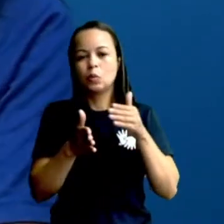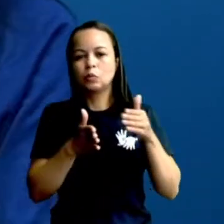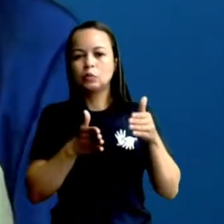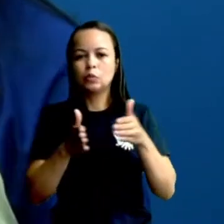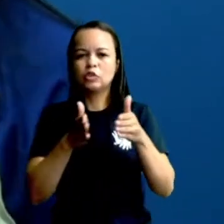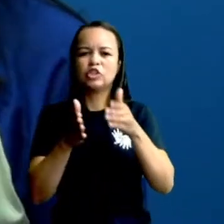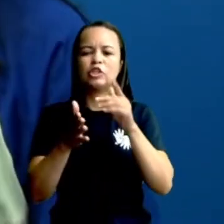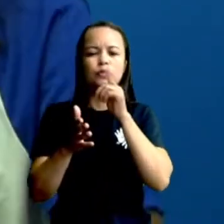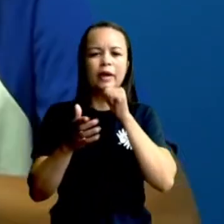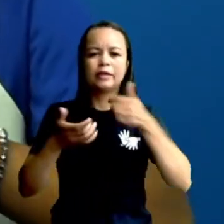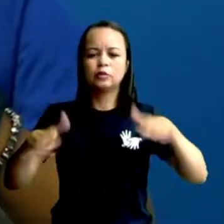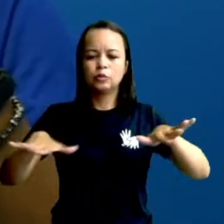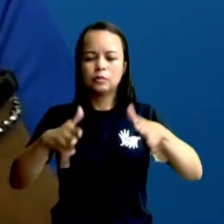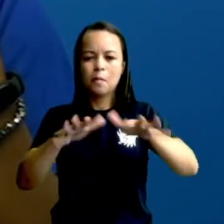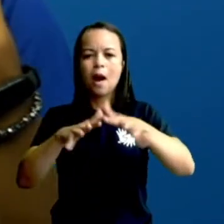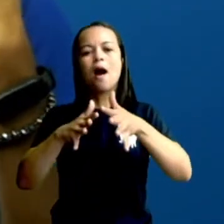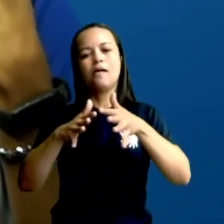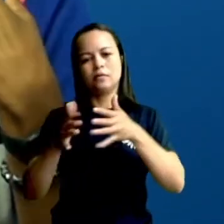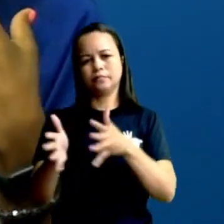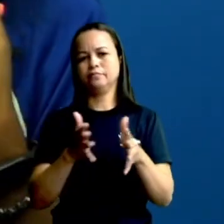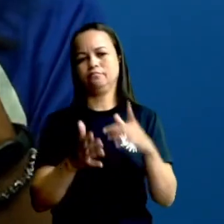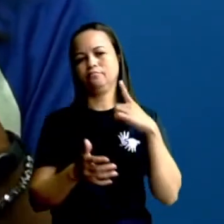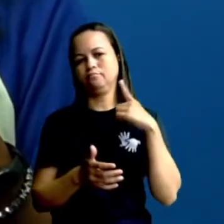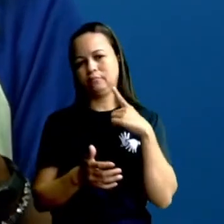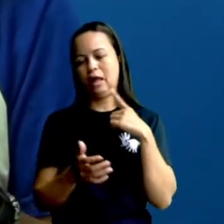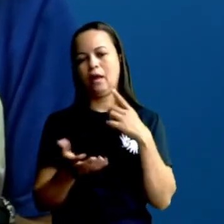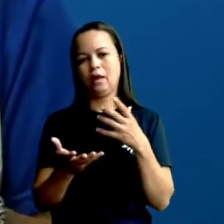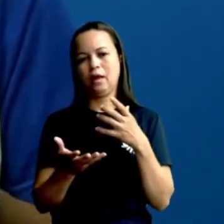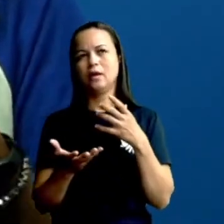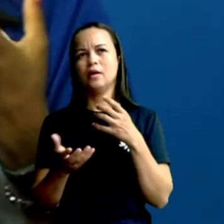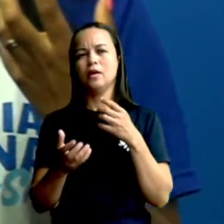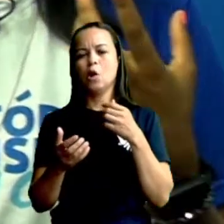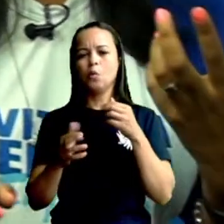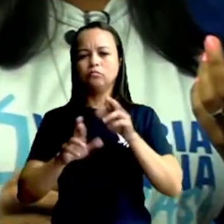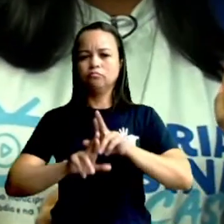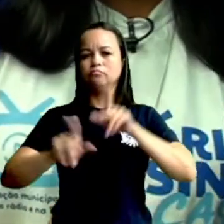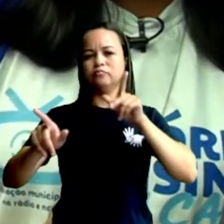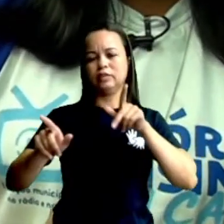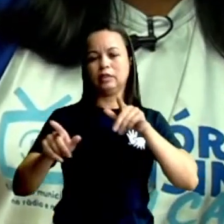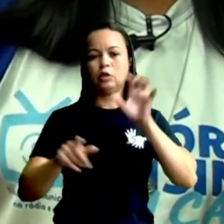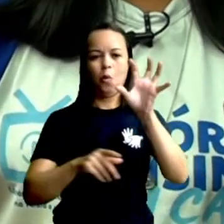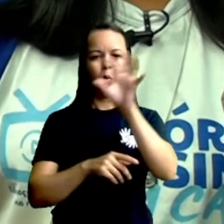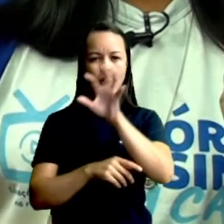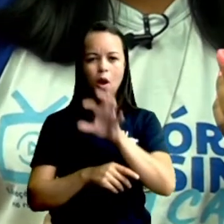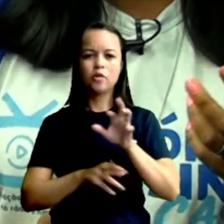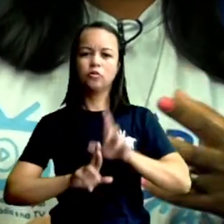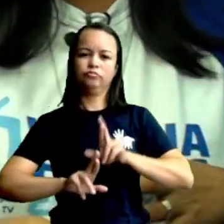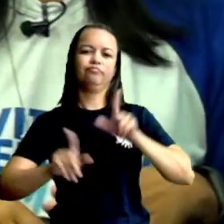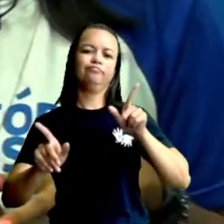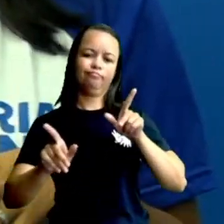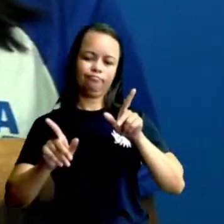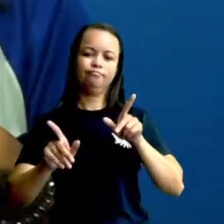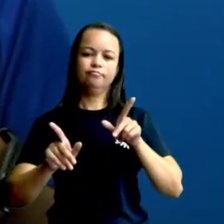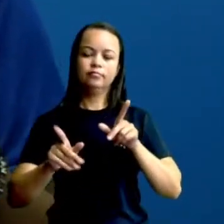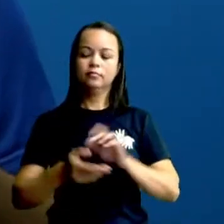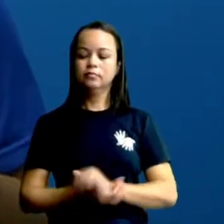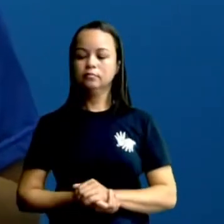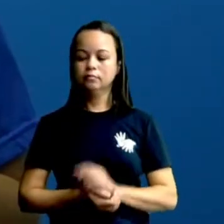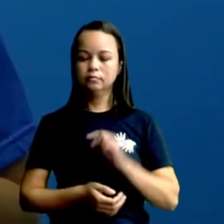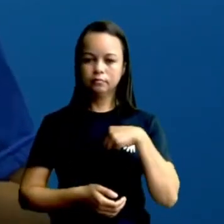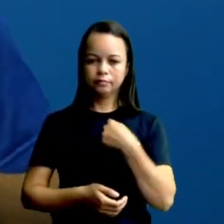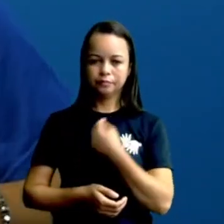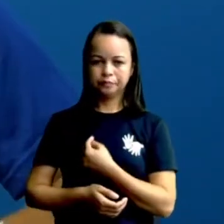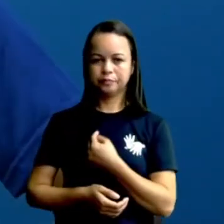perto do mar. Então, ele tem um formato diferenciado de outras regiões, tá certo? Nossa